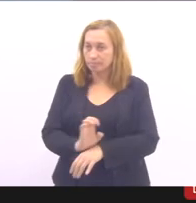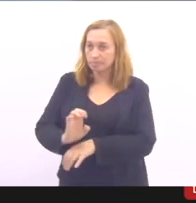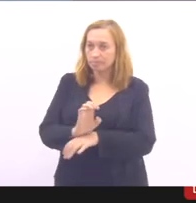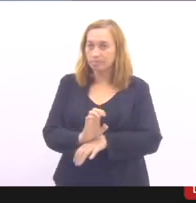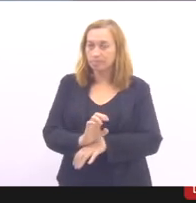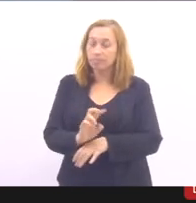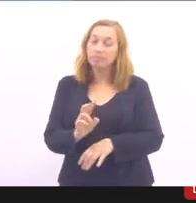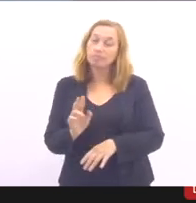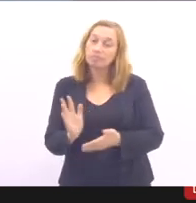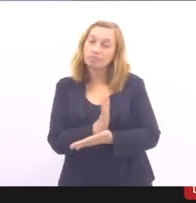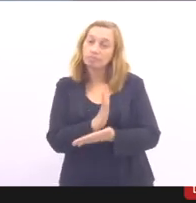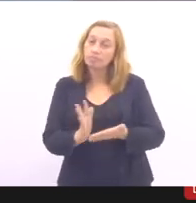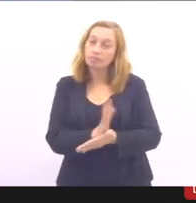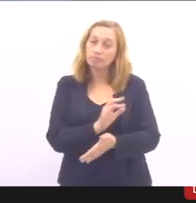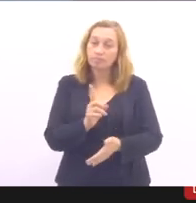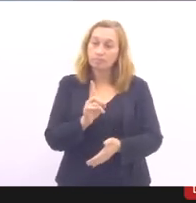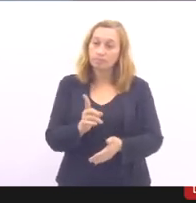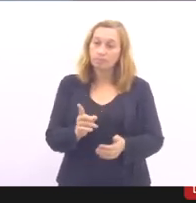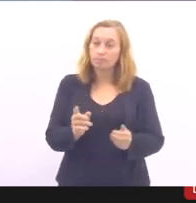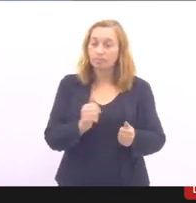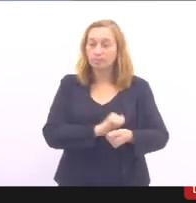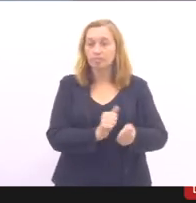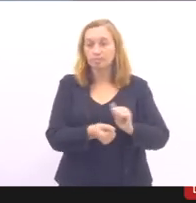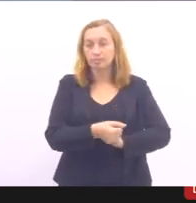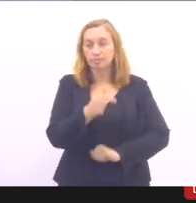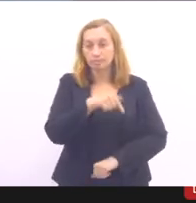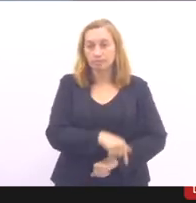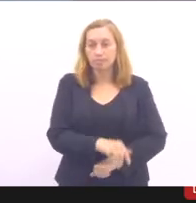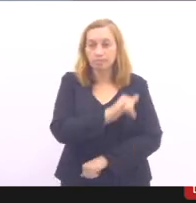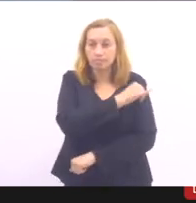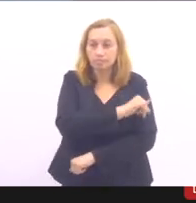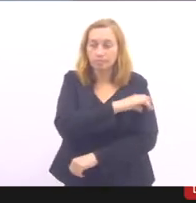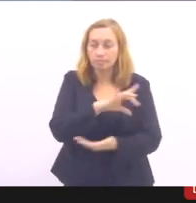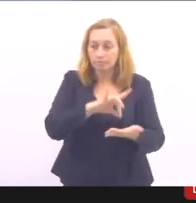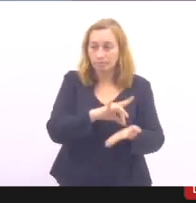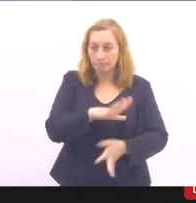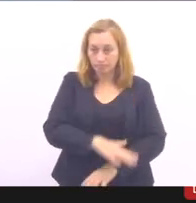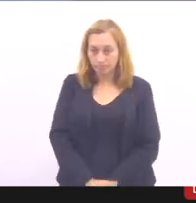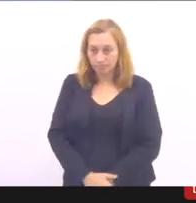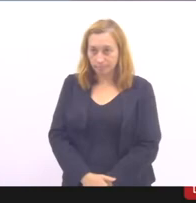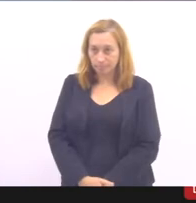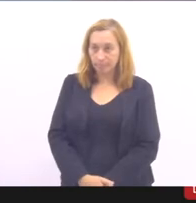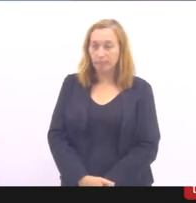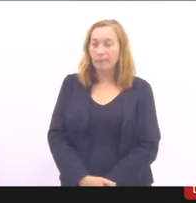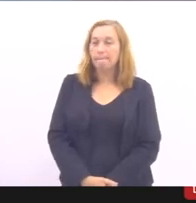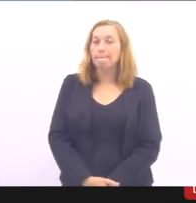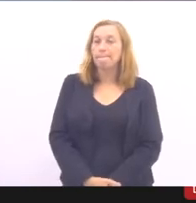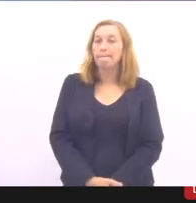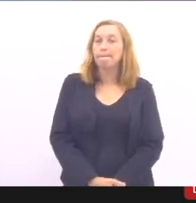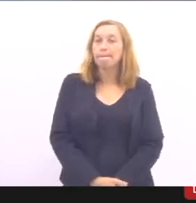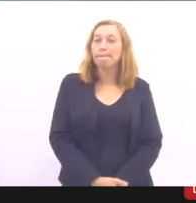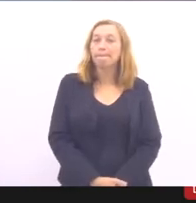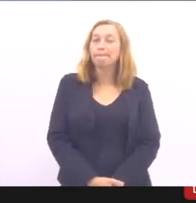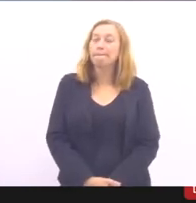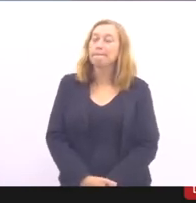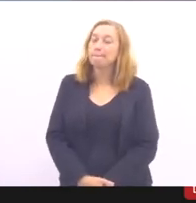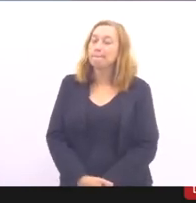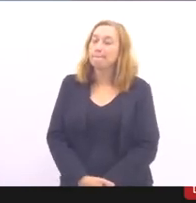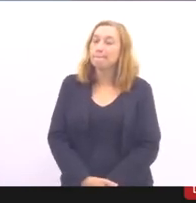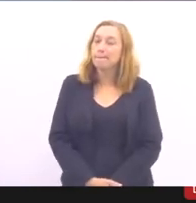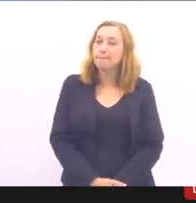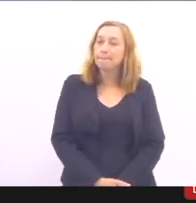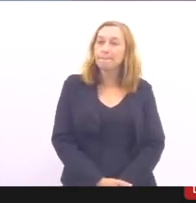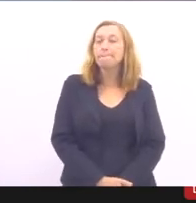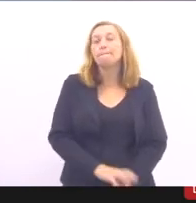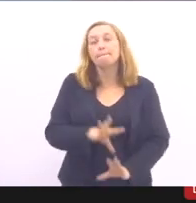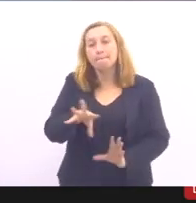podem não ser perfeitamente adaptáveis aqui para a nossa realidade. E dentro